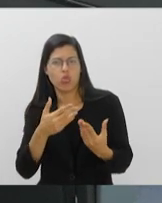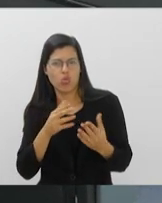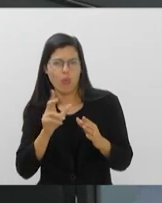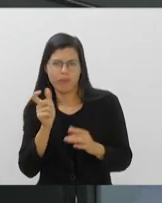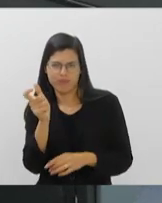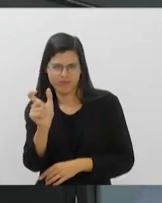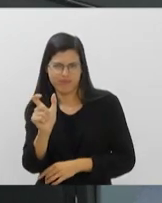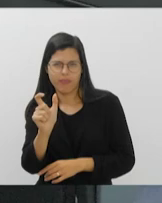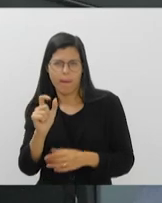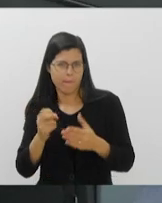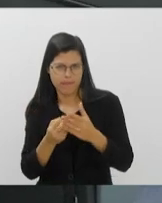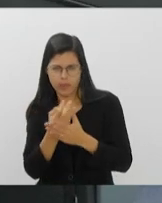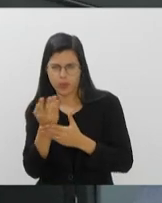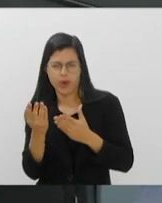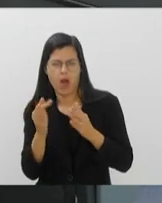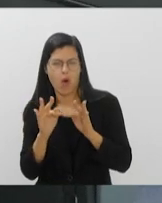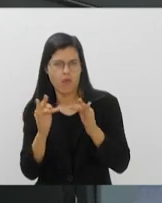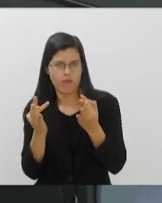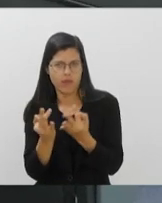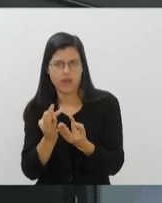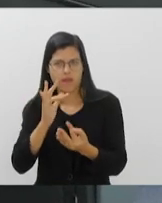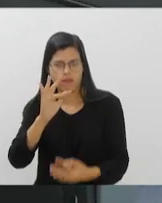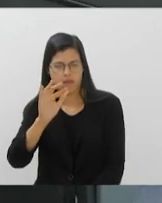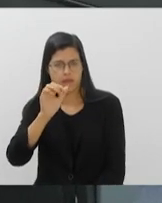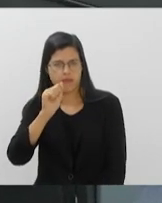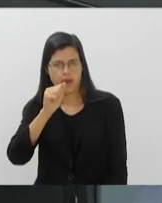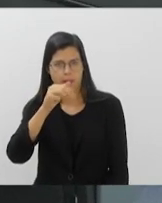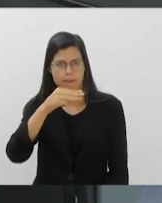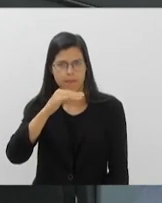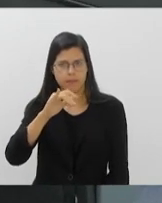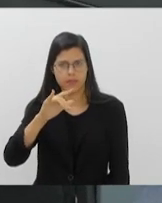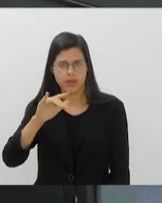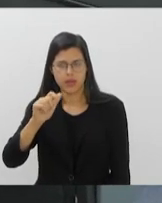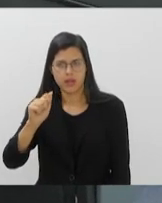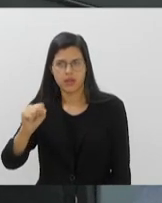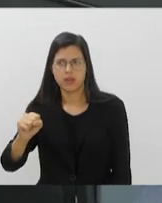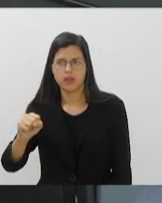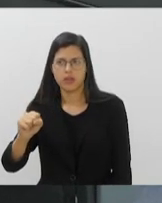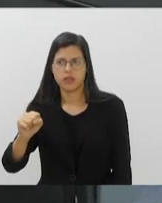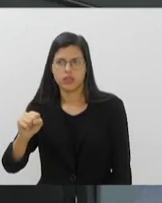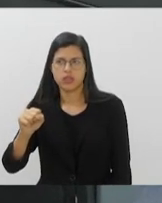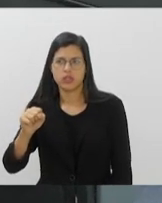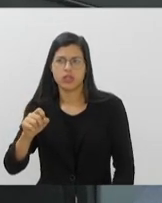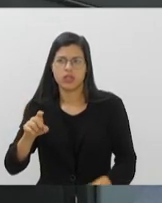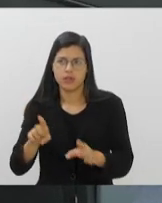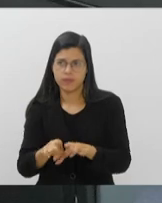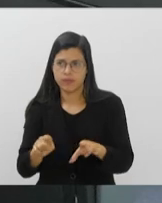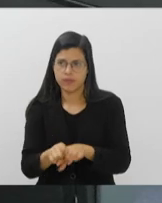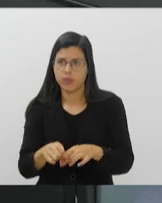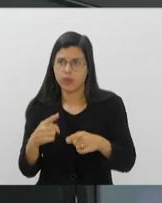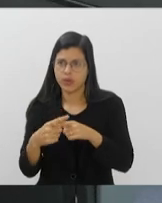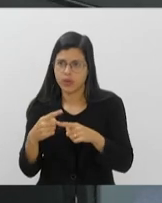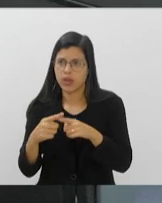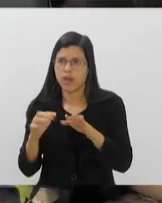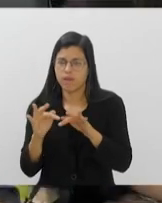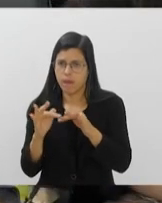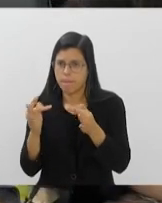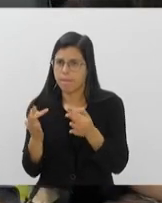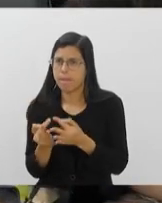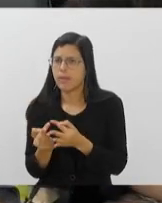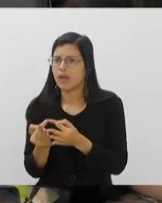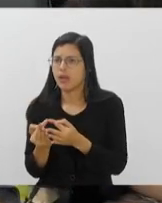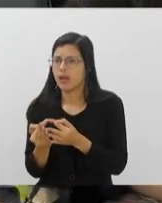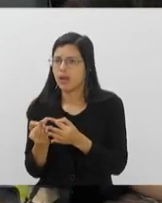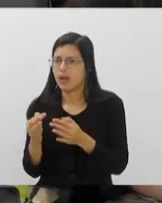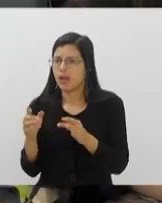né mas que também famílias adotivas a semelhança das famílias de origem maltratam crianças sim né então assim a